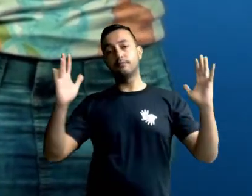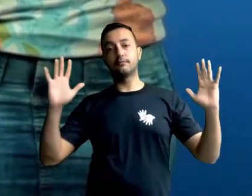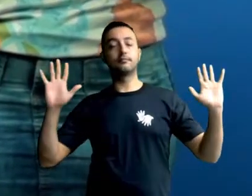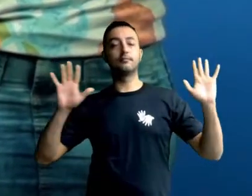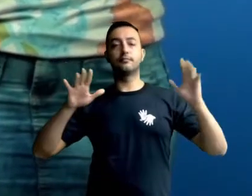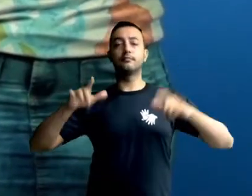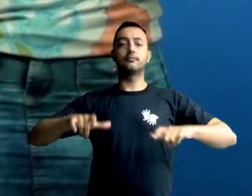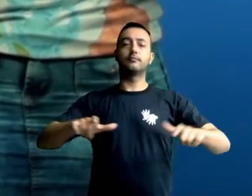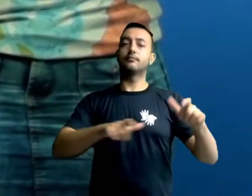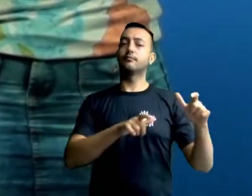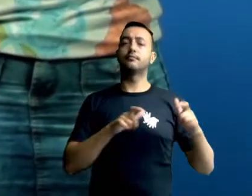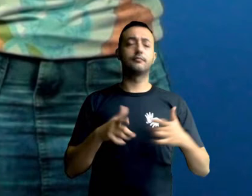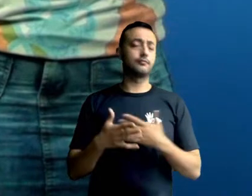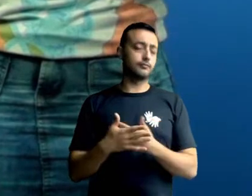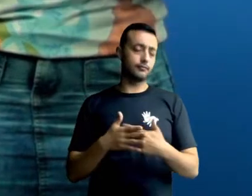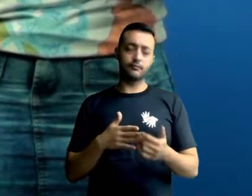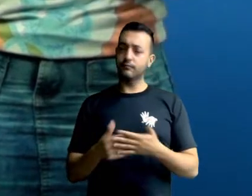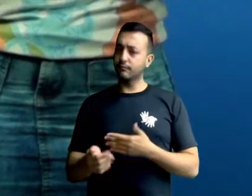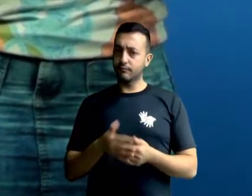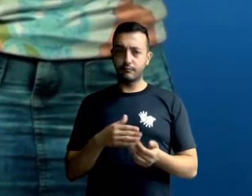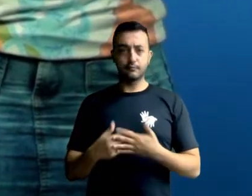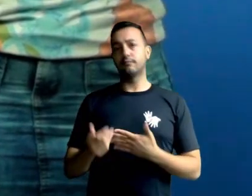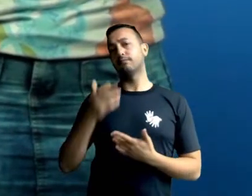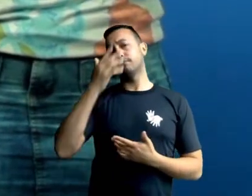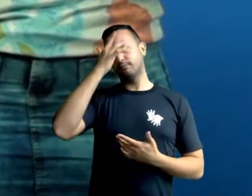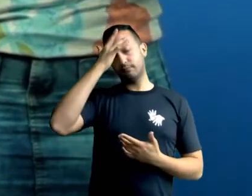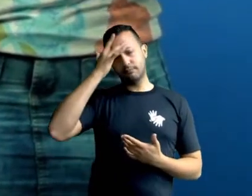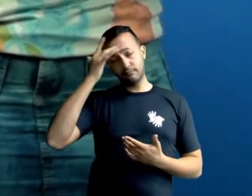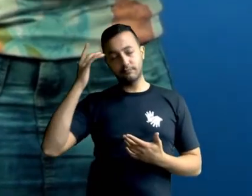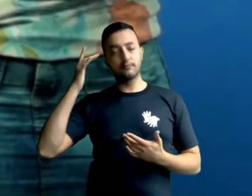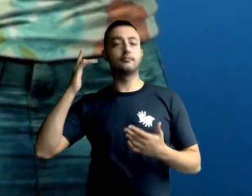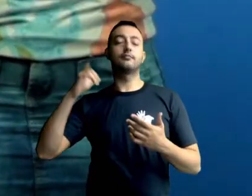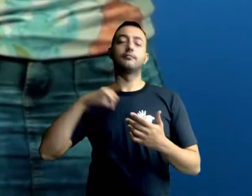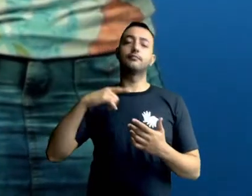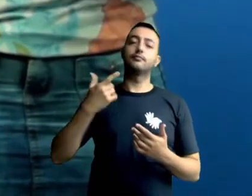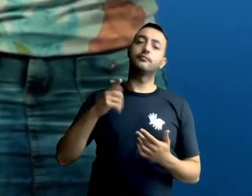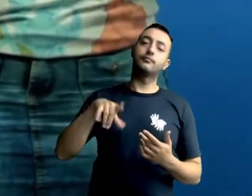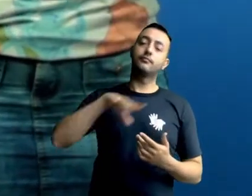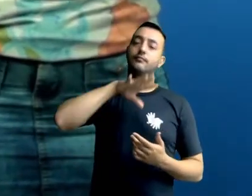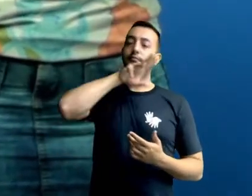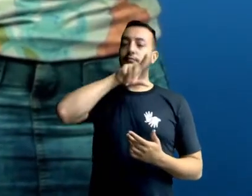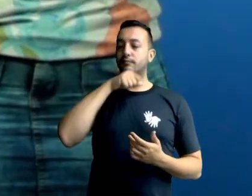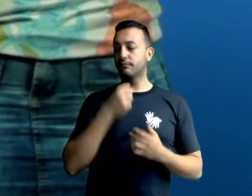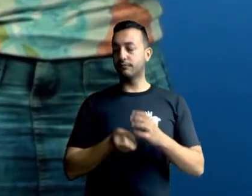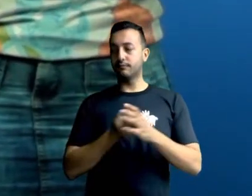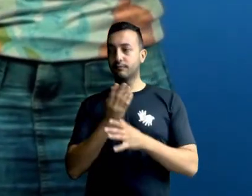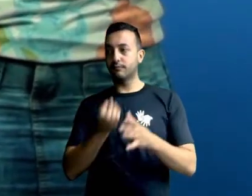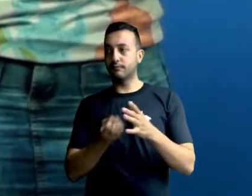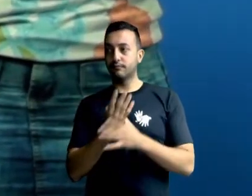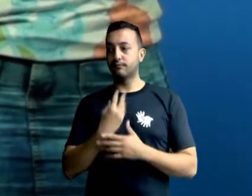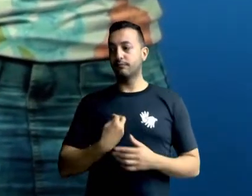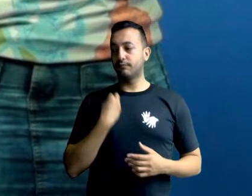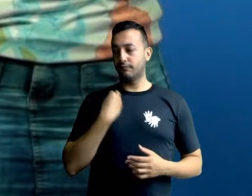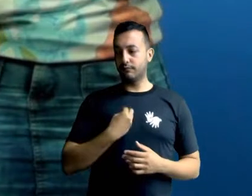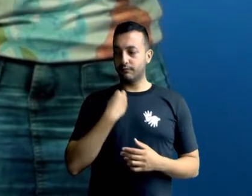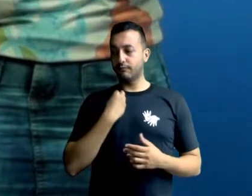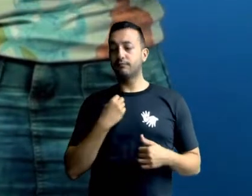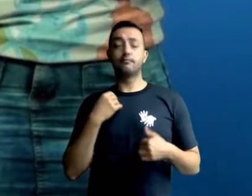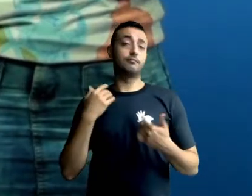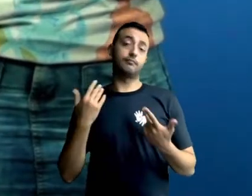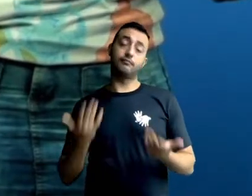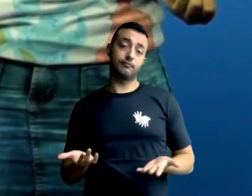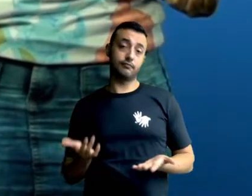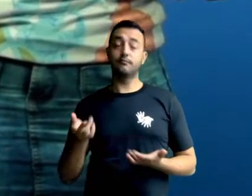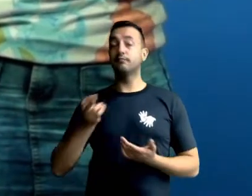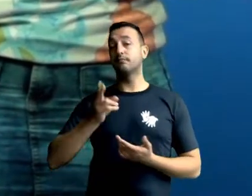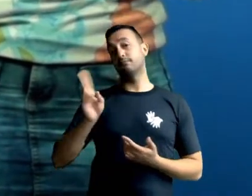Todos e qualquer espaço onde o ser humano e os outros seres vivos, os animais, as plantas, eles vivem e